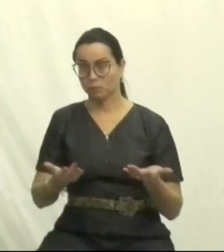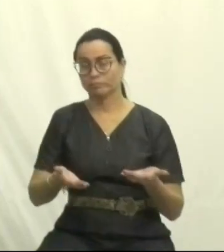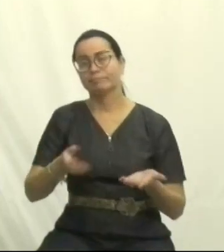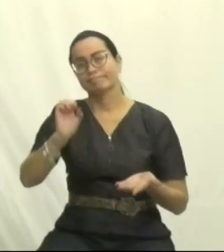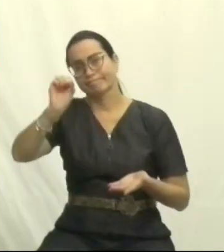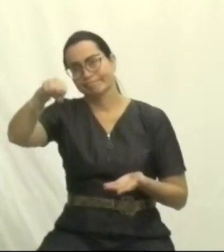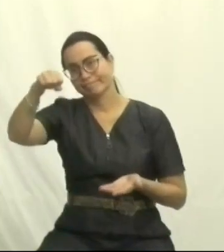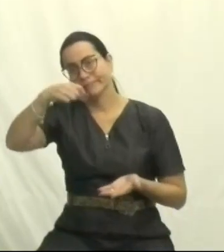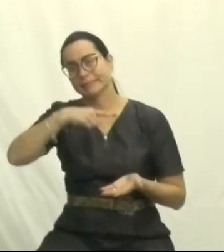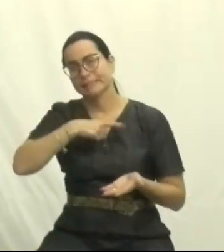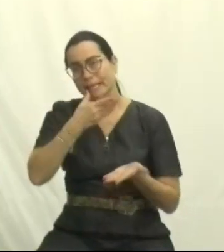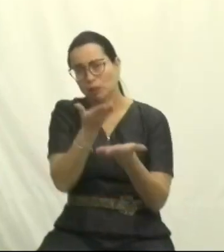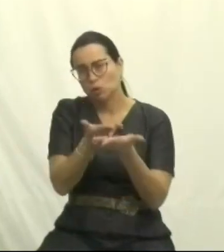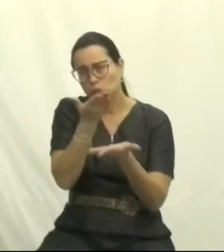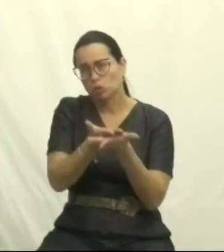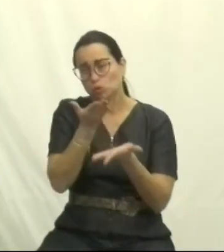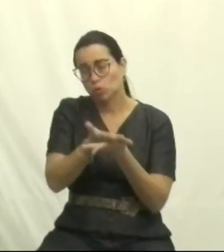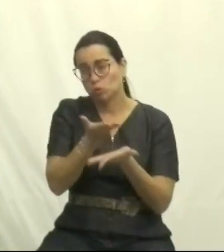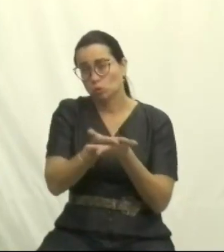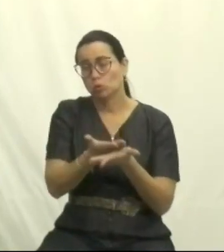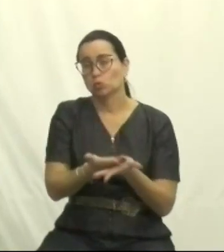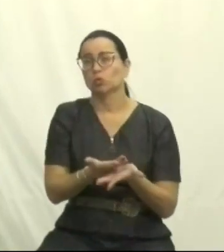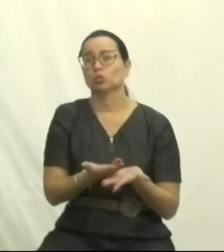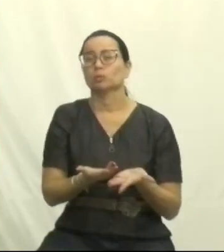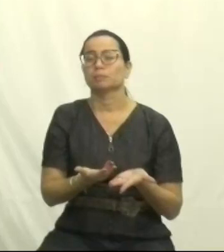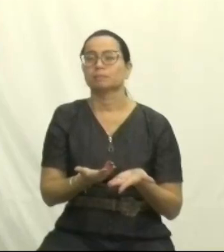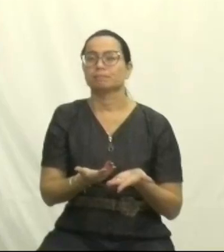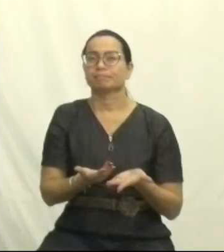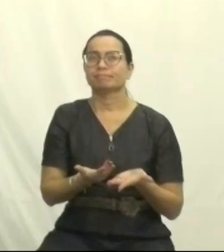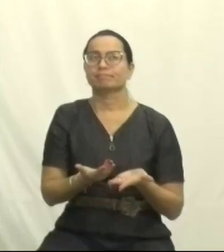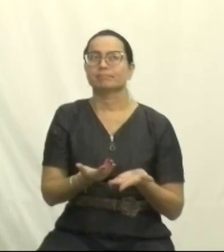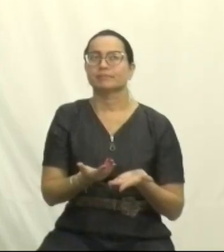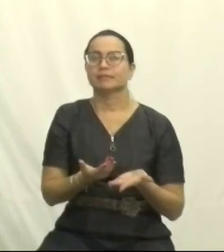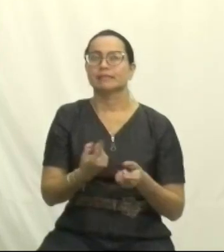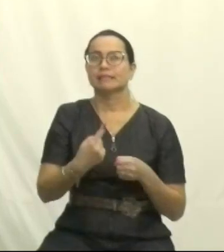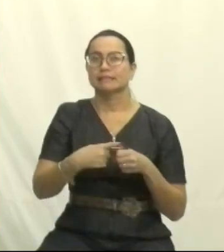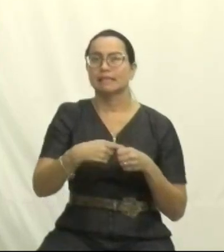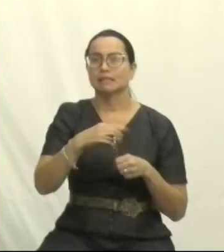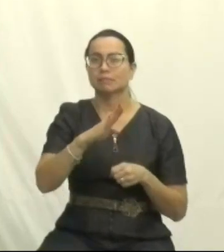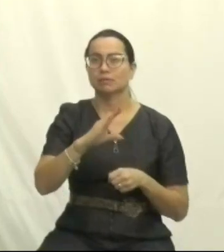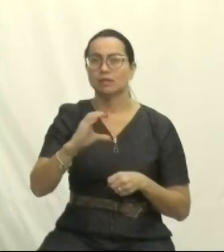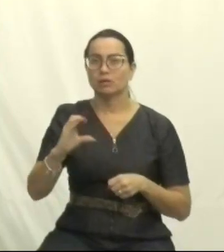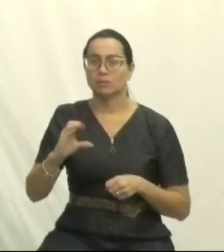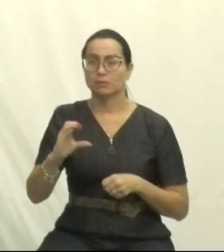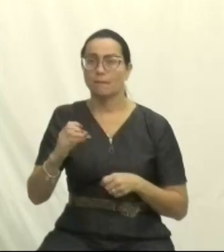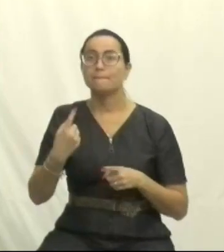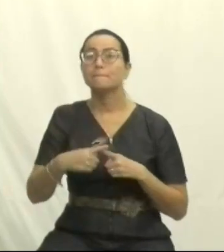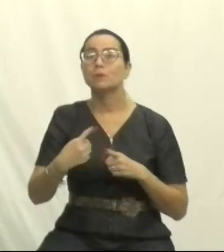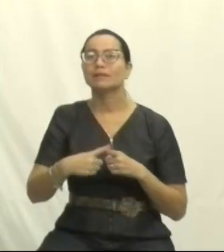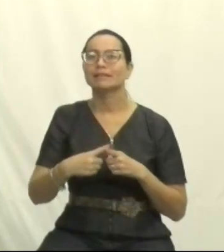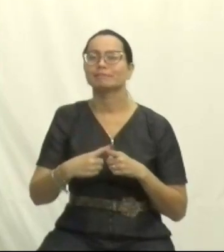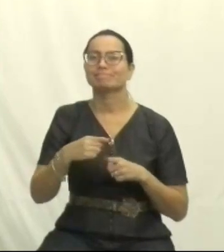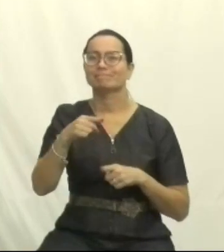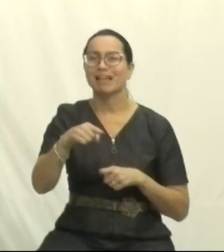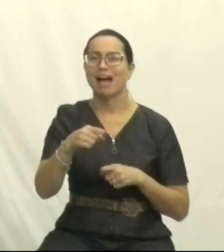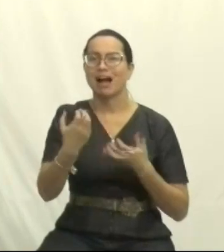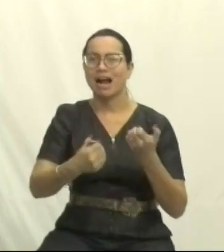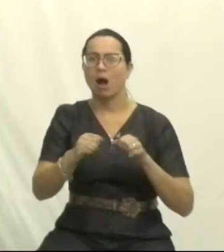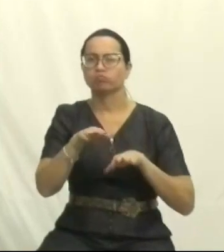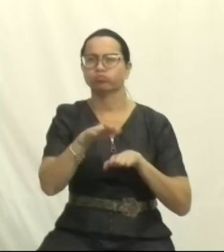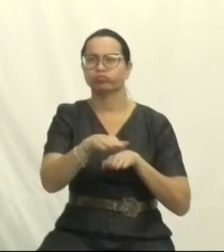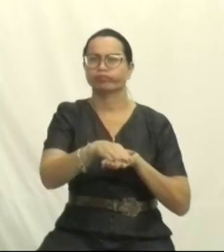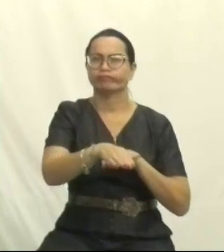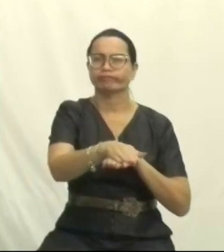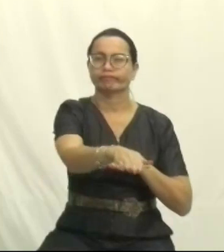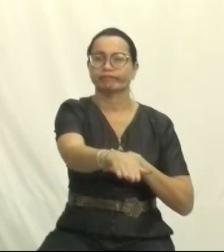né, lá em Balneário Camboriú, porque lá, principalmente no verão, o trânsito é parado, né? E lá é uma parceria realmente do Corpo de Bombeiros